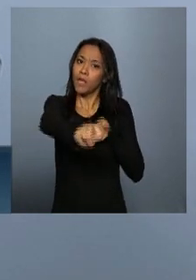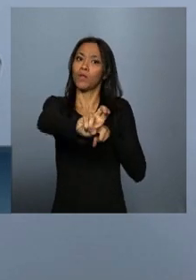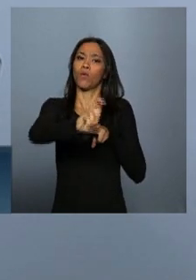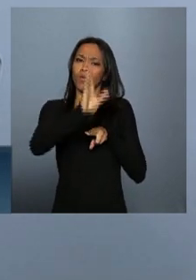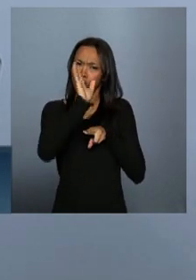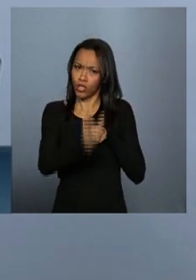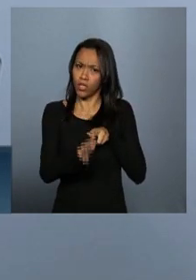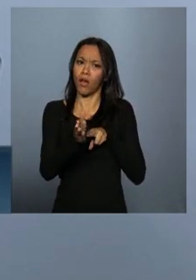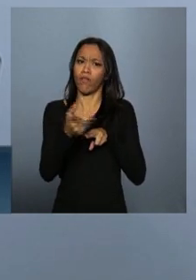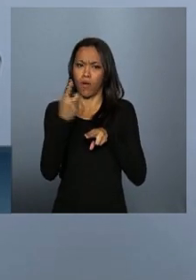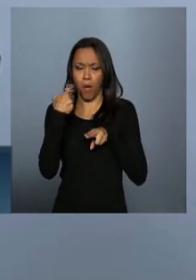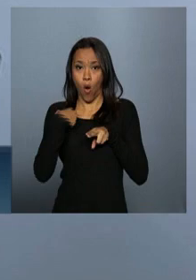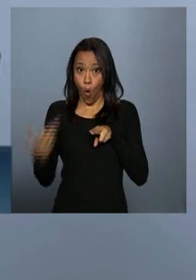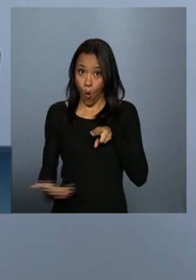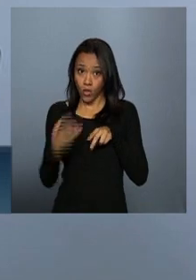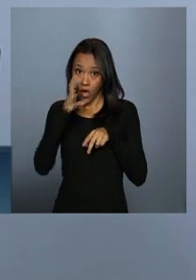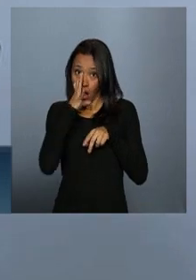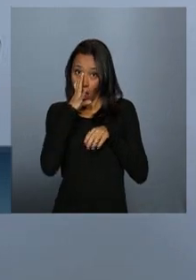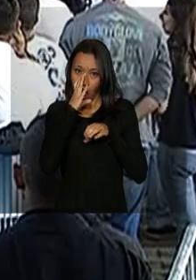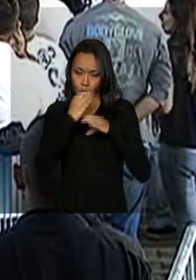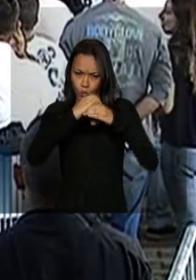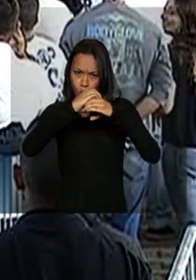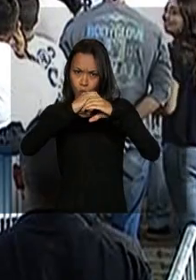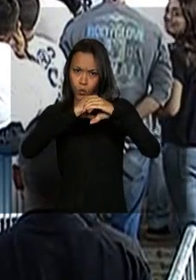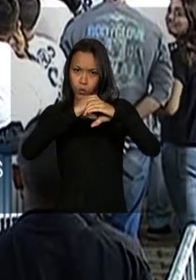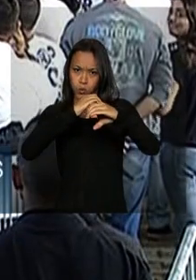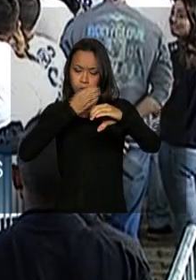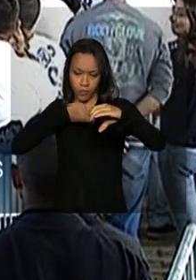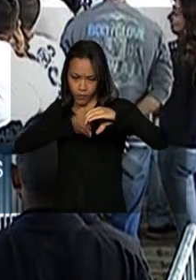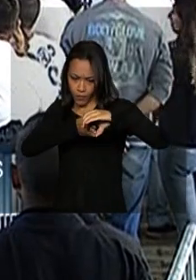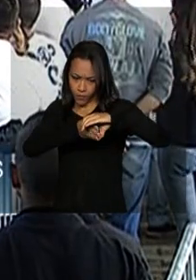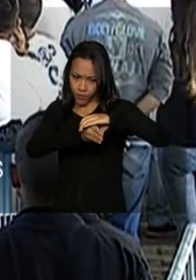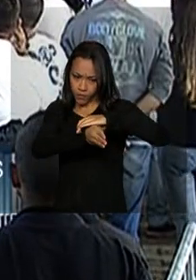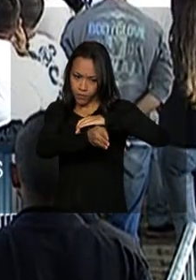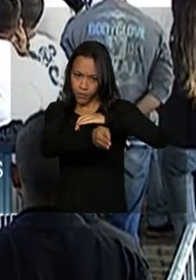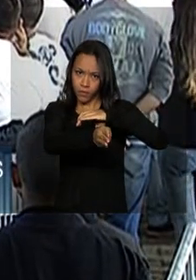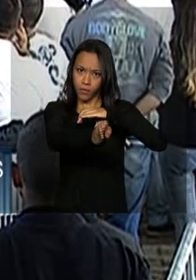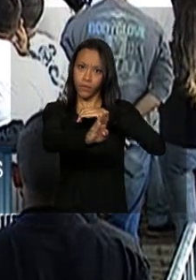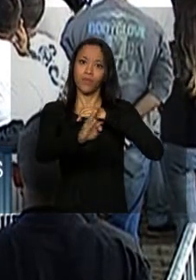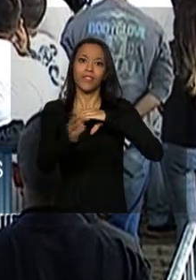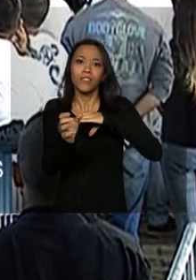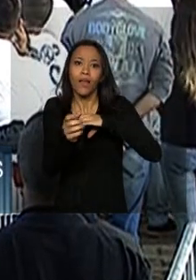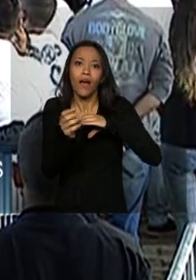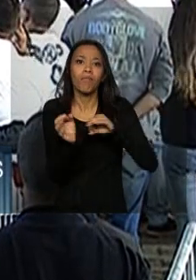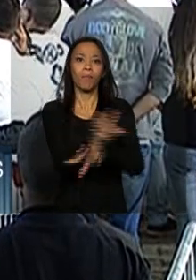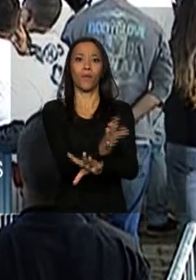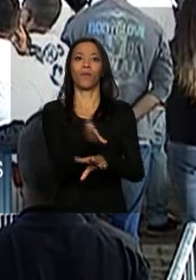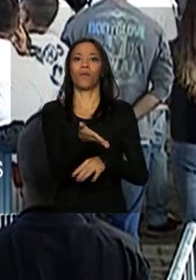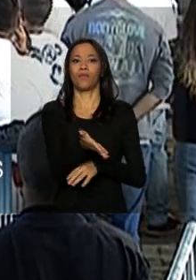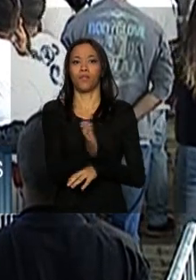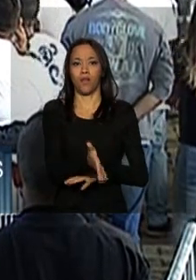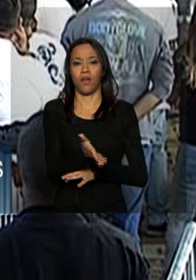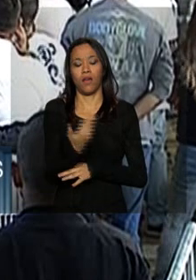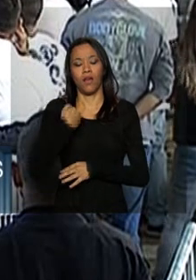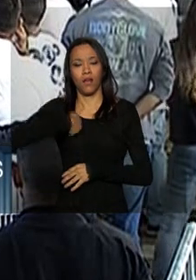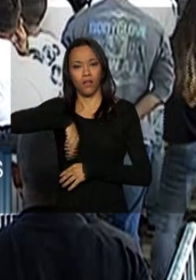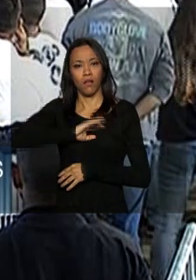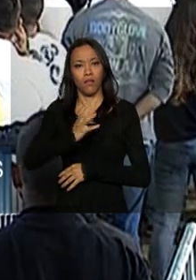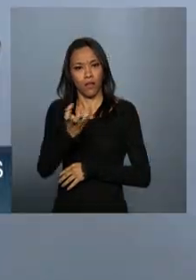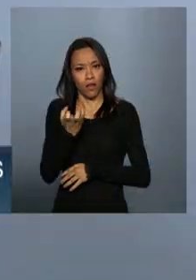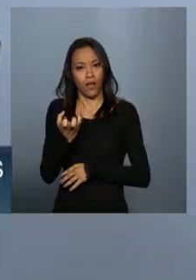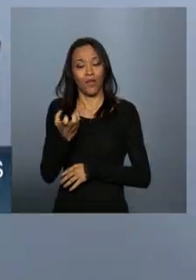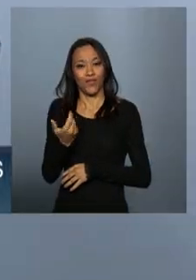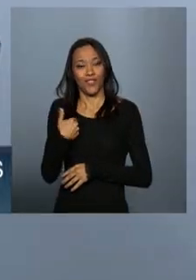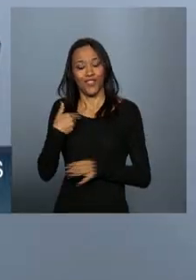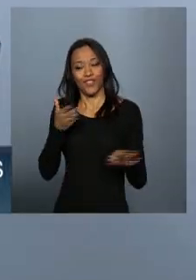no túnel, o maior túnel hoje em construção no mundo, está pronto, e a gente quer chegar aqui com o